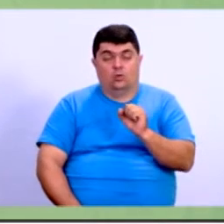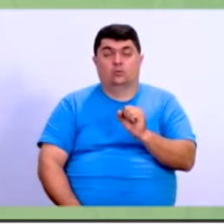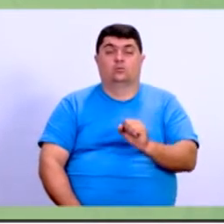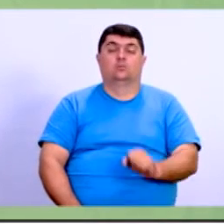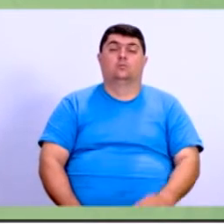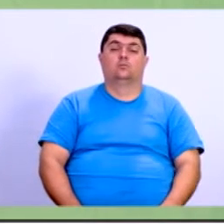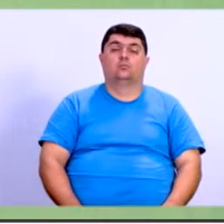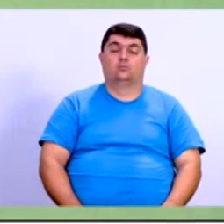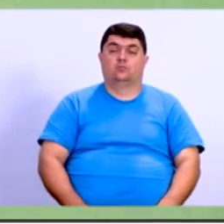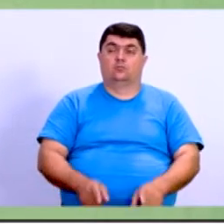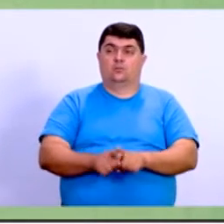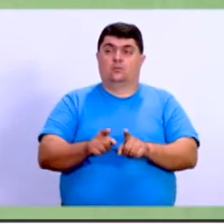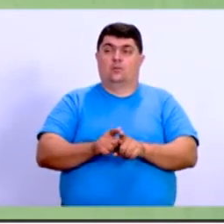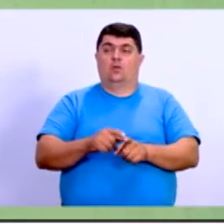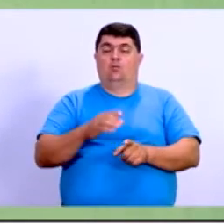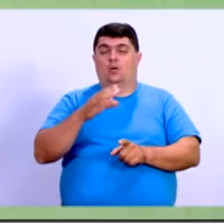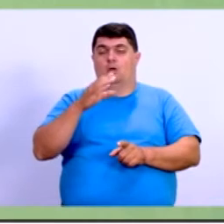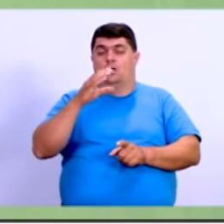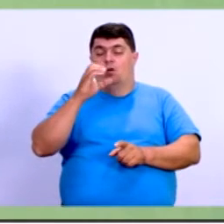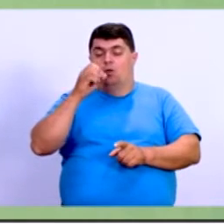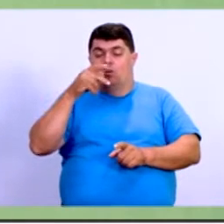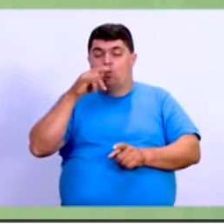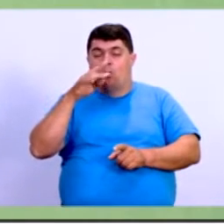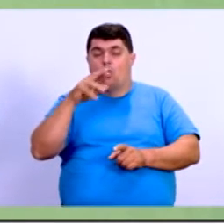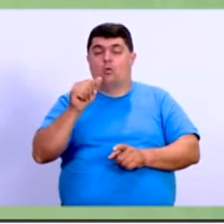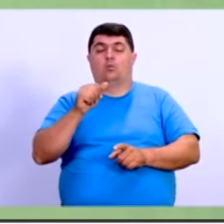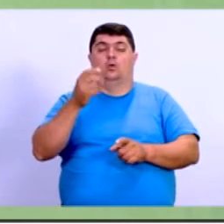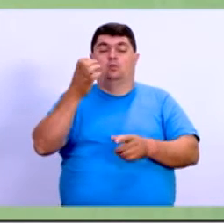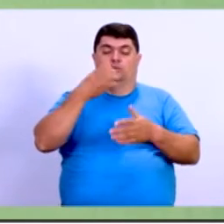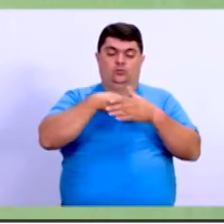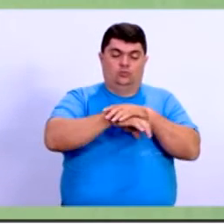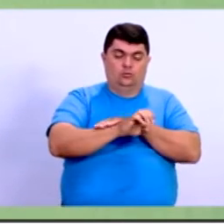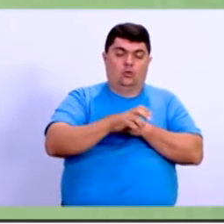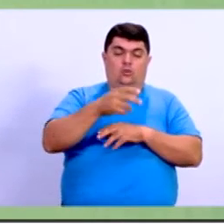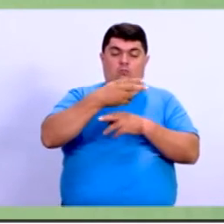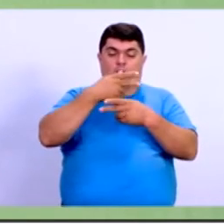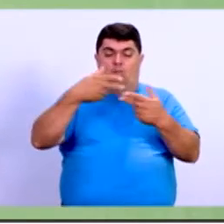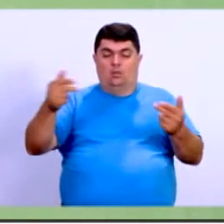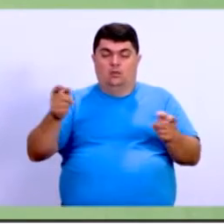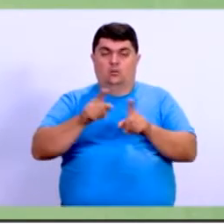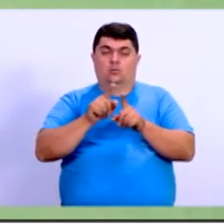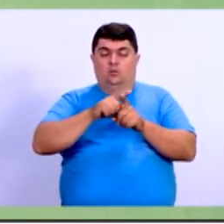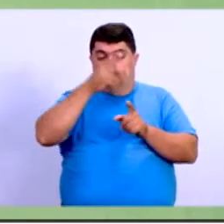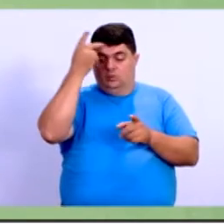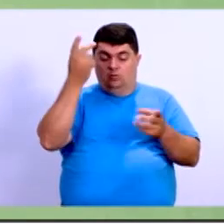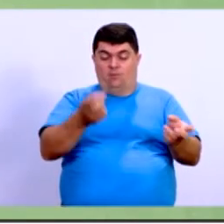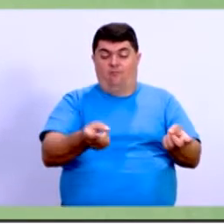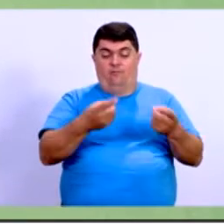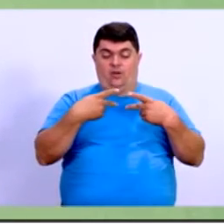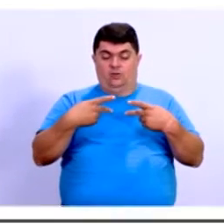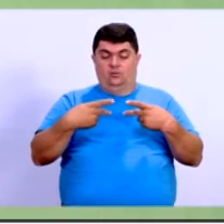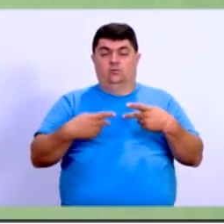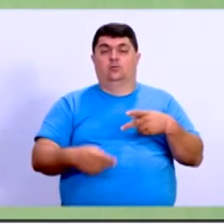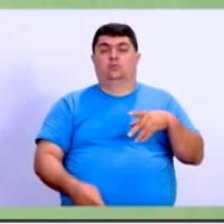as compras, os produtos, o estoque e o distribuidor.